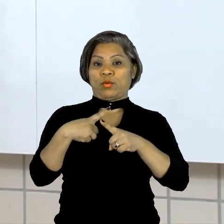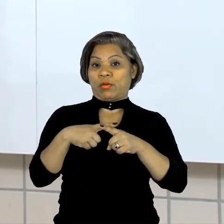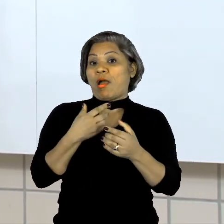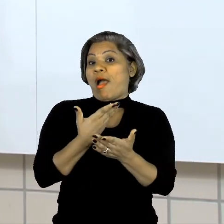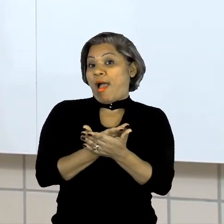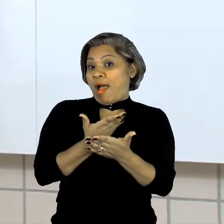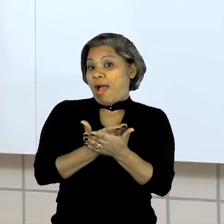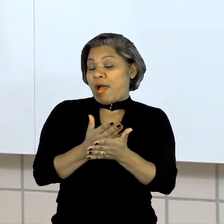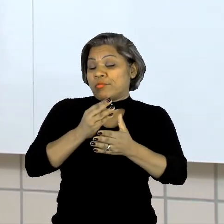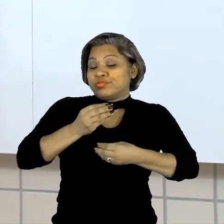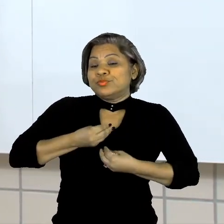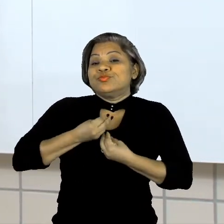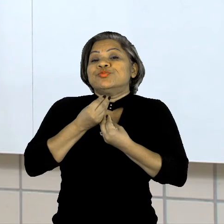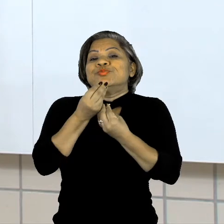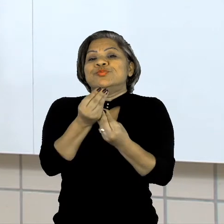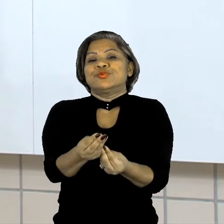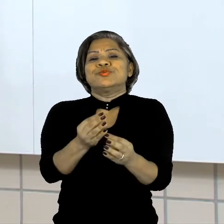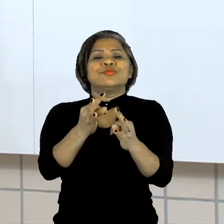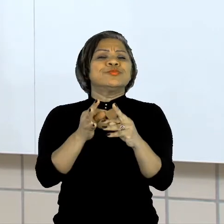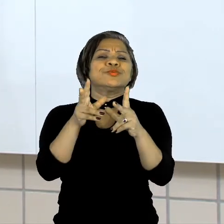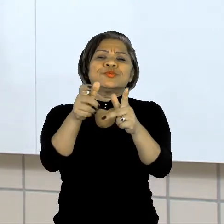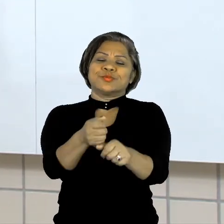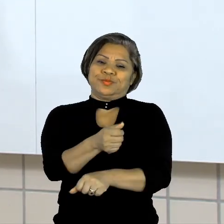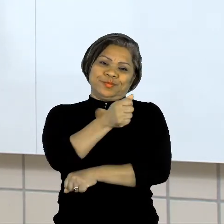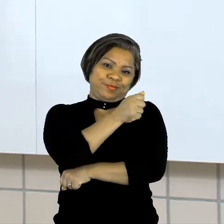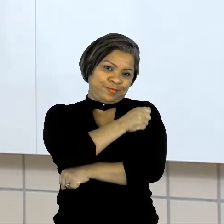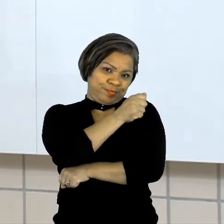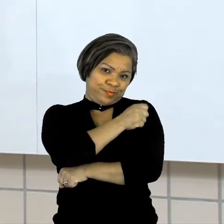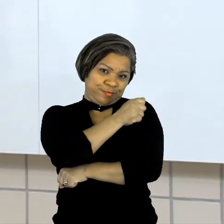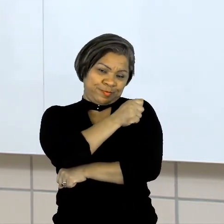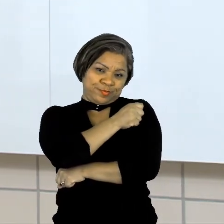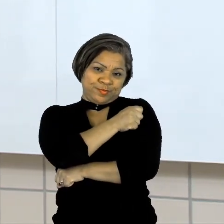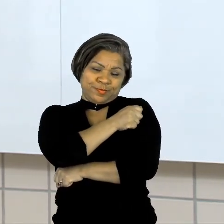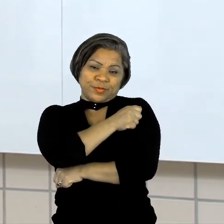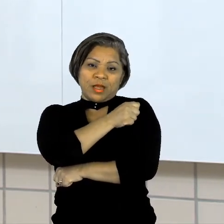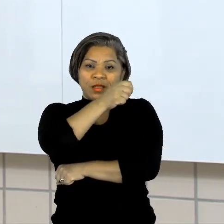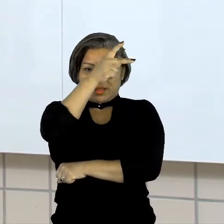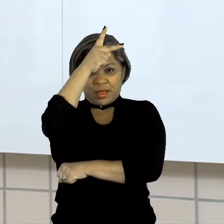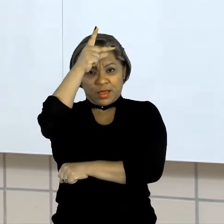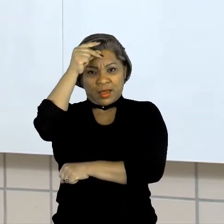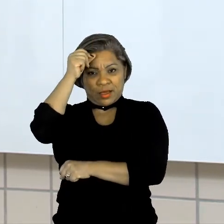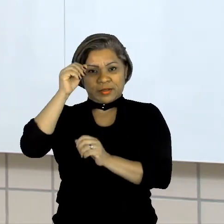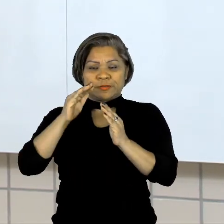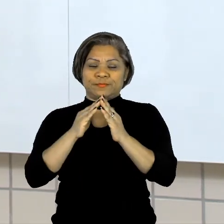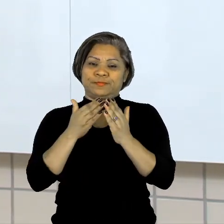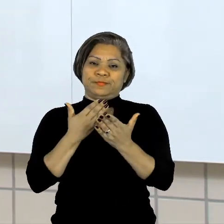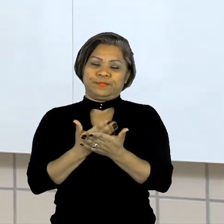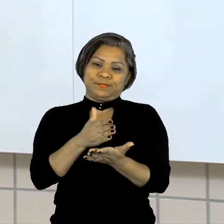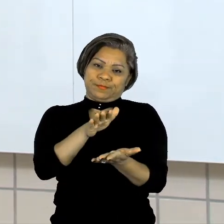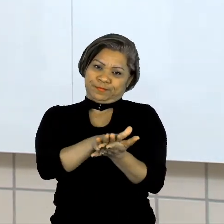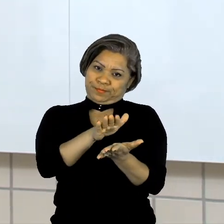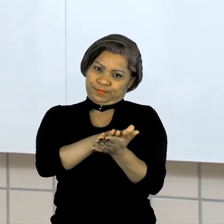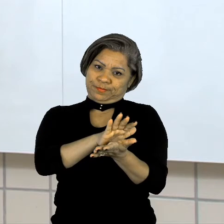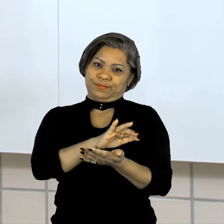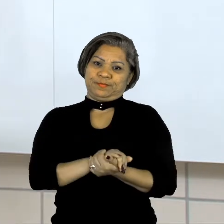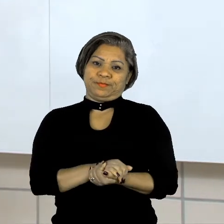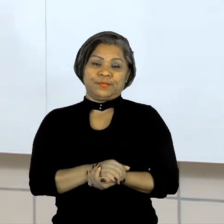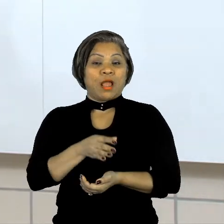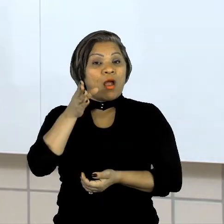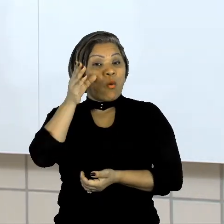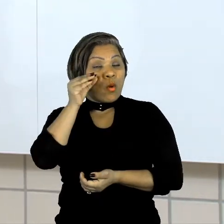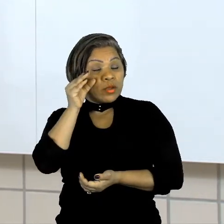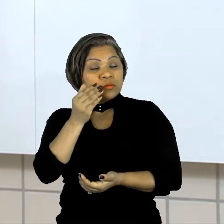lá, disponíveis para todos os alunos da Rede Municipal de Palmas. E aí assistam às aulas e depois